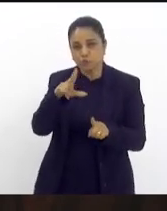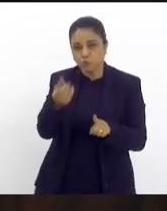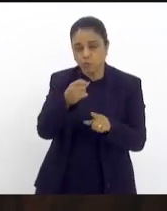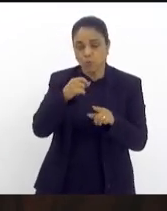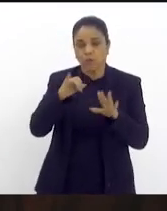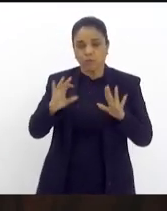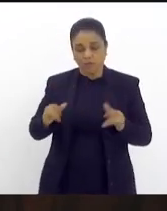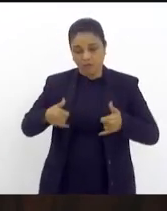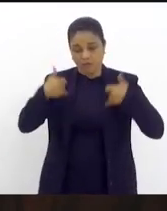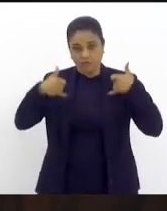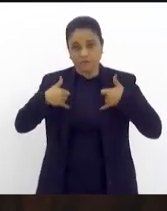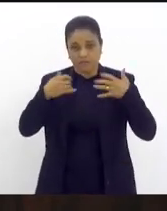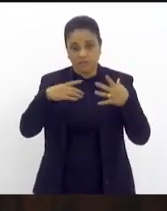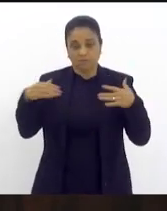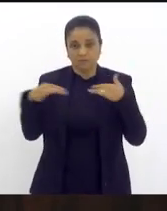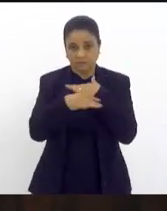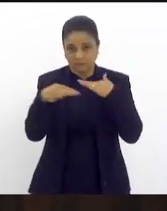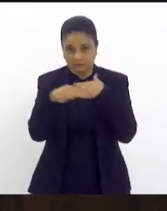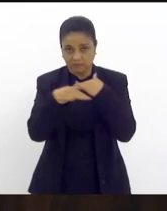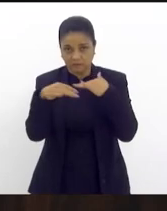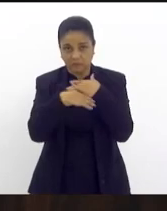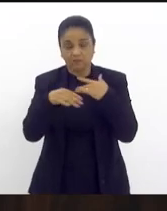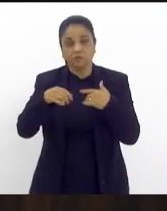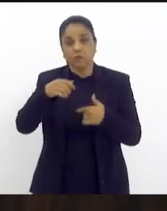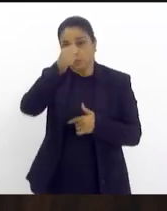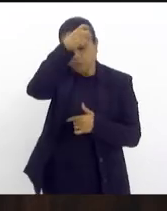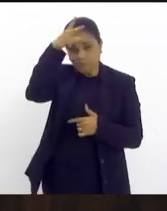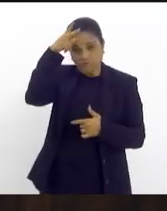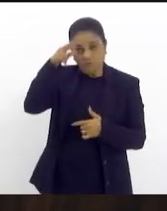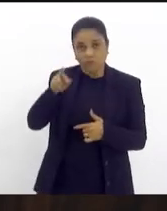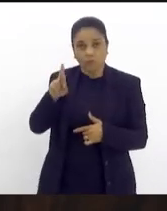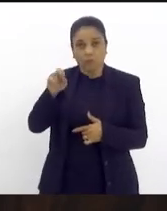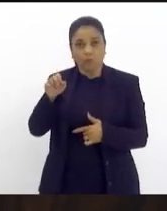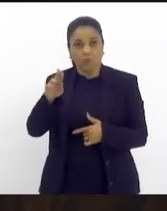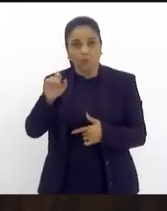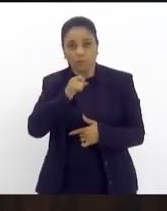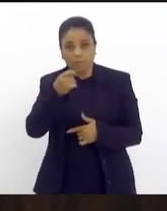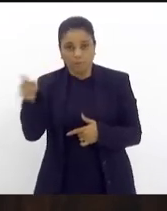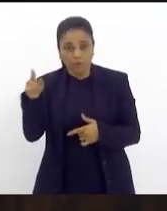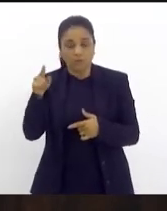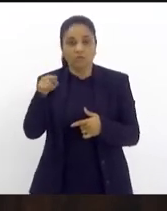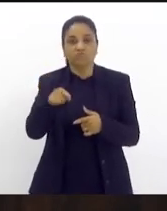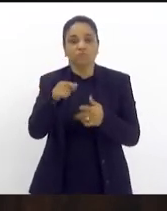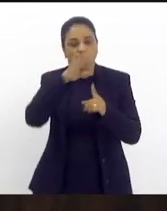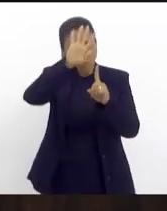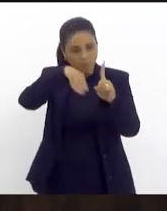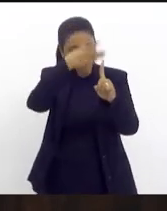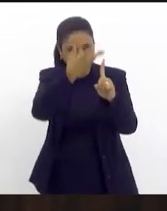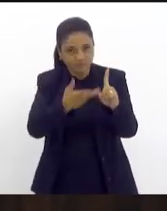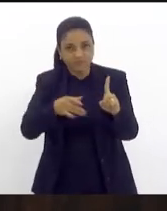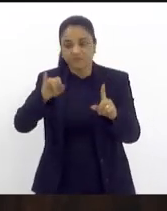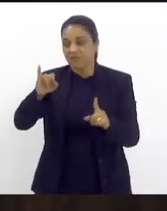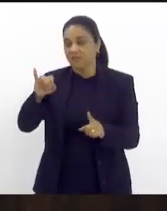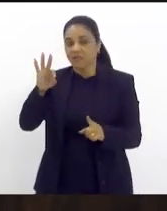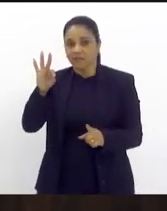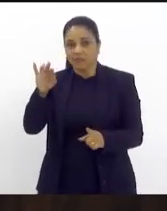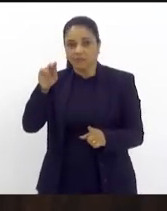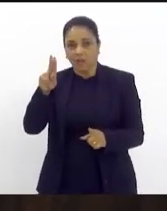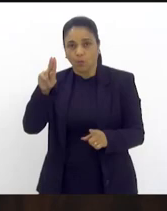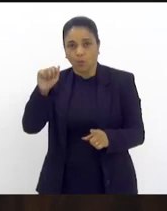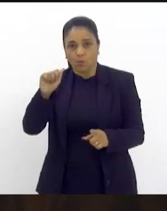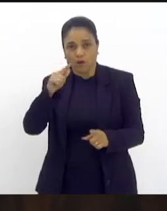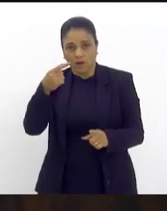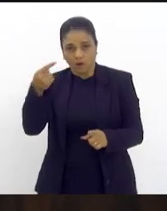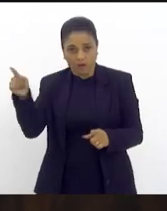da cidade, o prefeito Rubão foi homenageado com o título de cidadão itaguaense, reconhecimento de